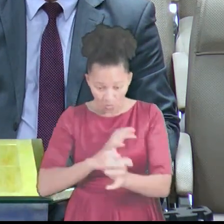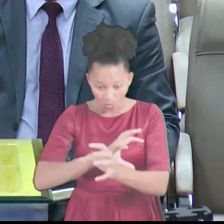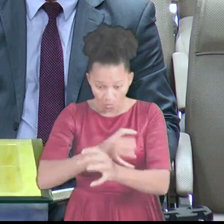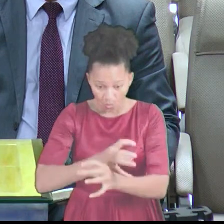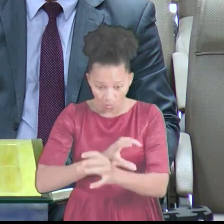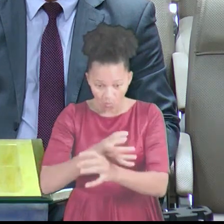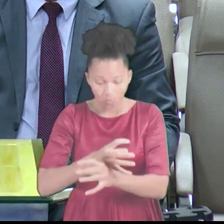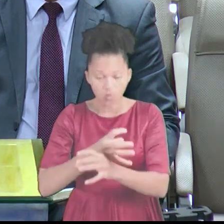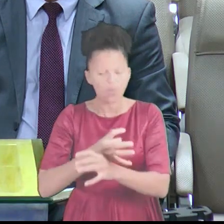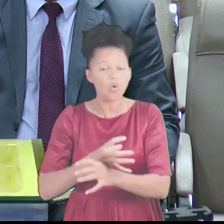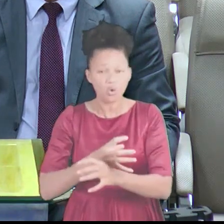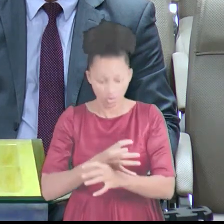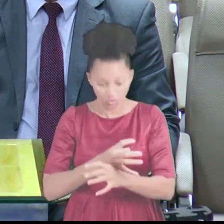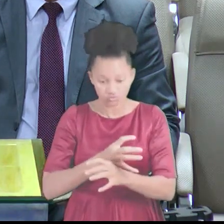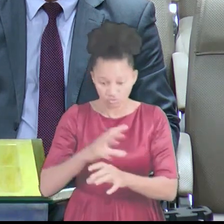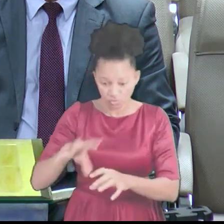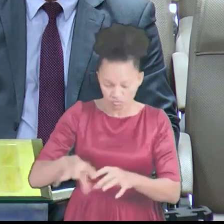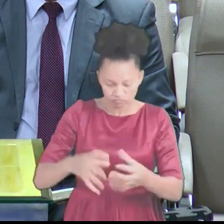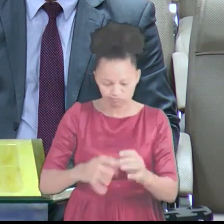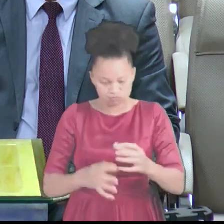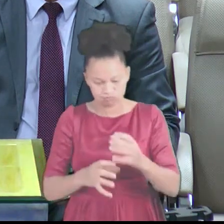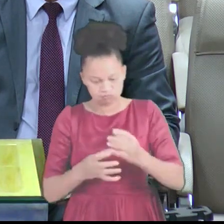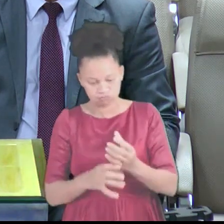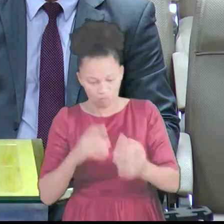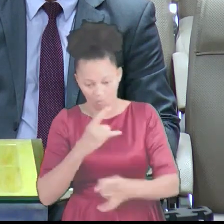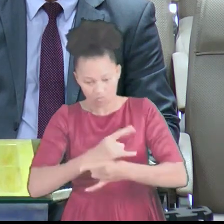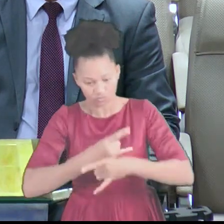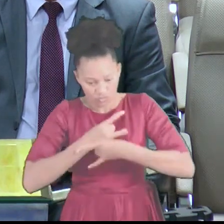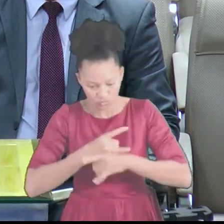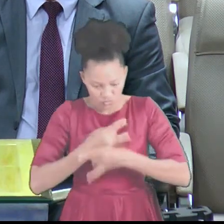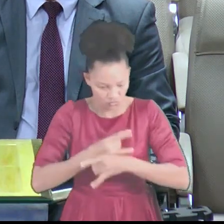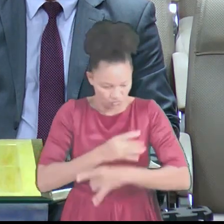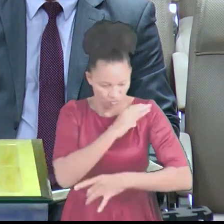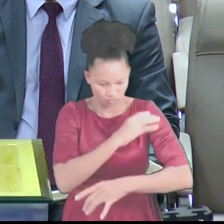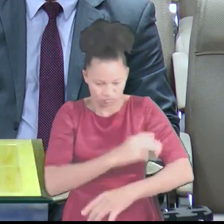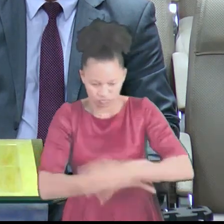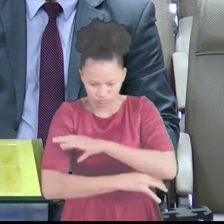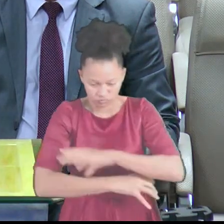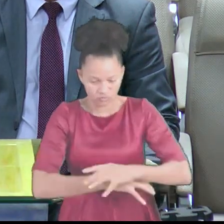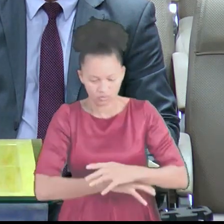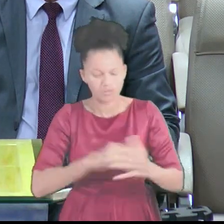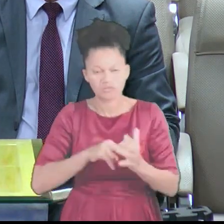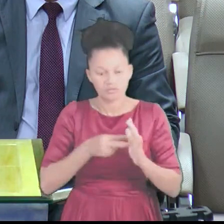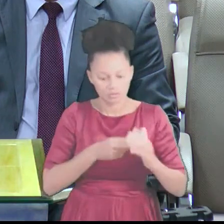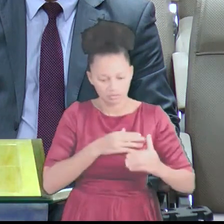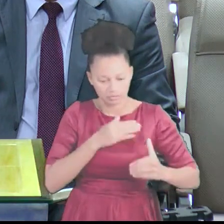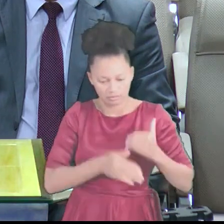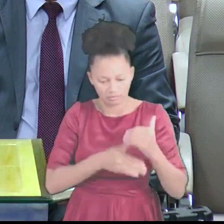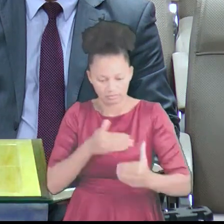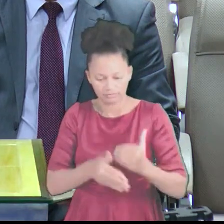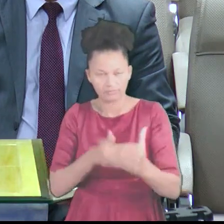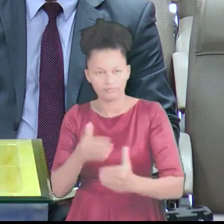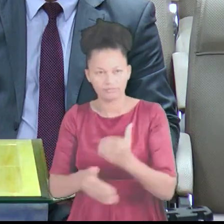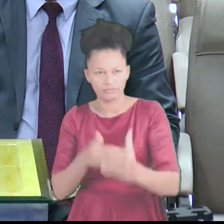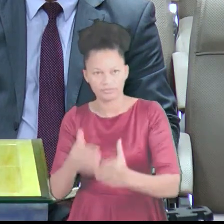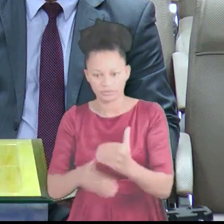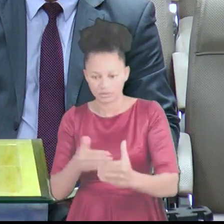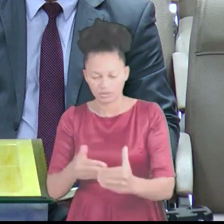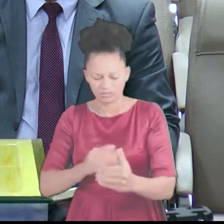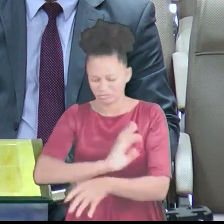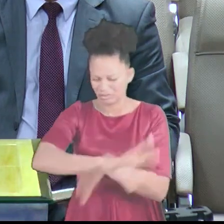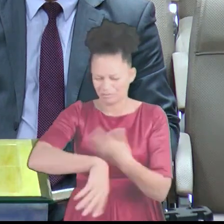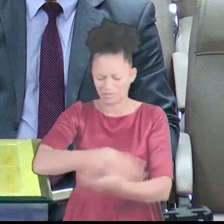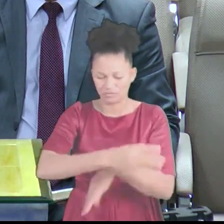ossos fala de processo. Que é isso, pastor? É tudo que estava fora do lugar voltando